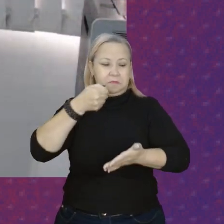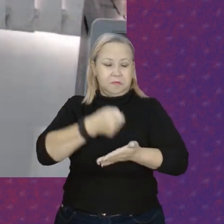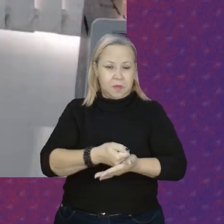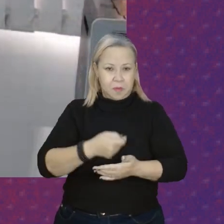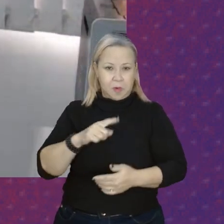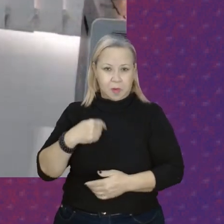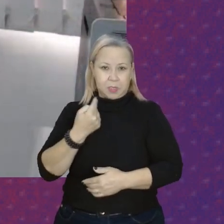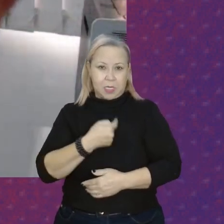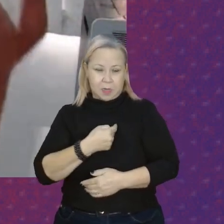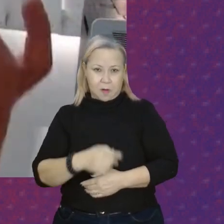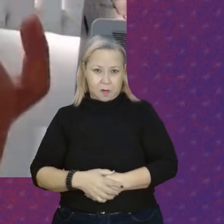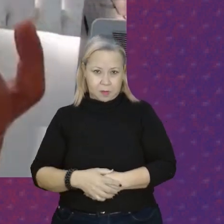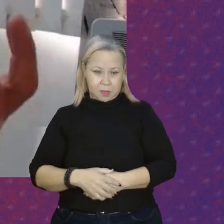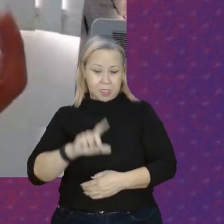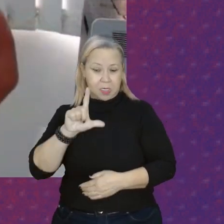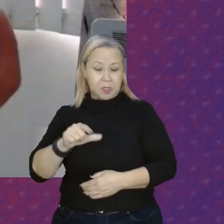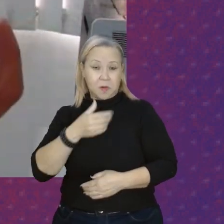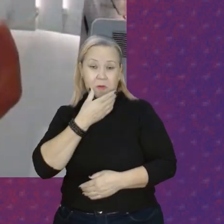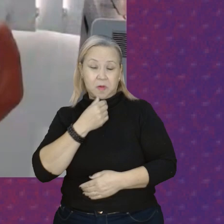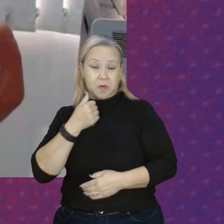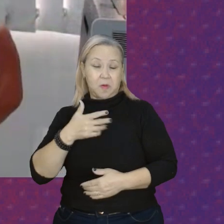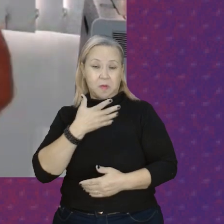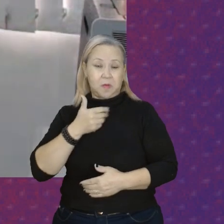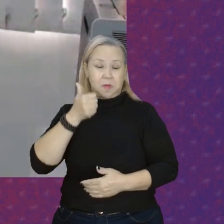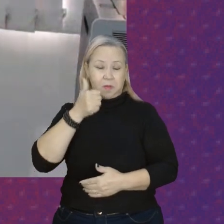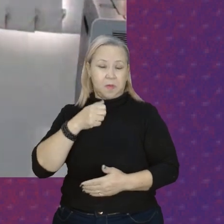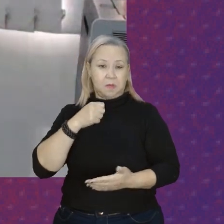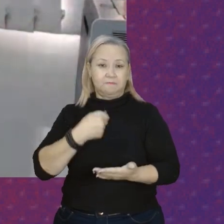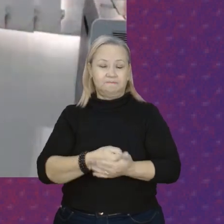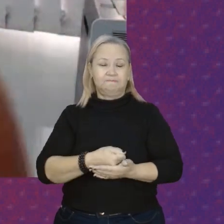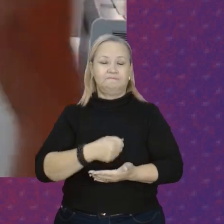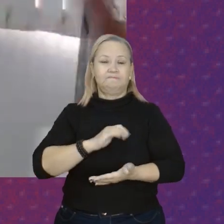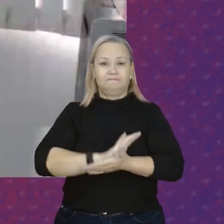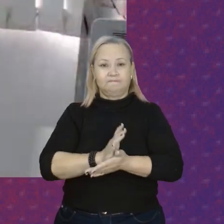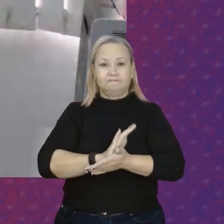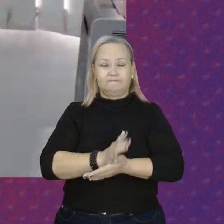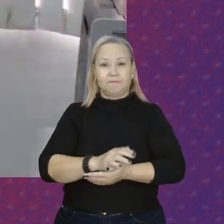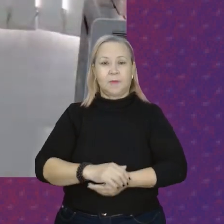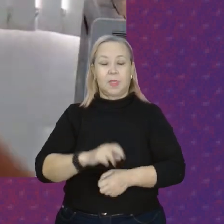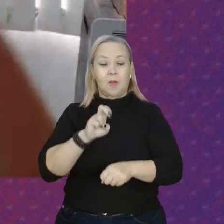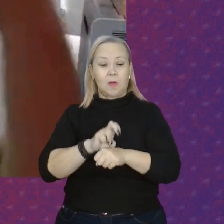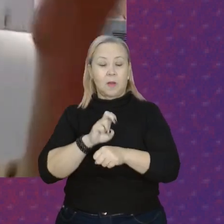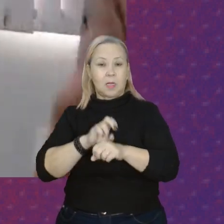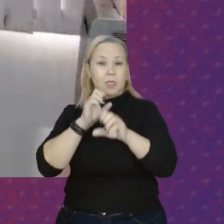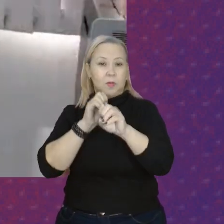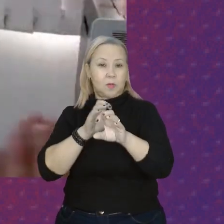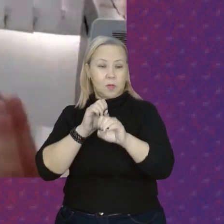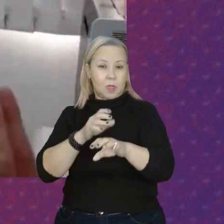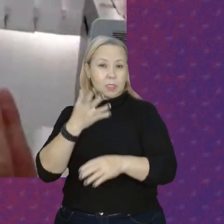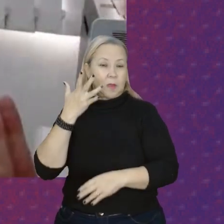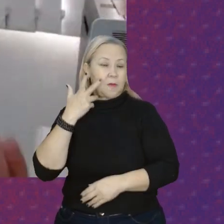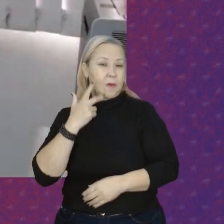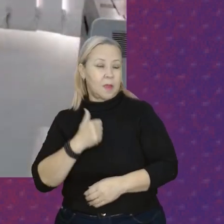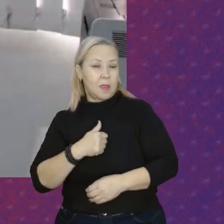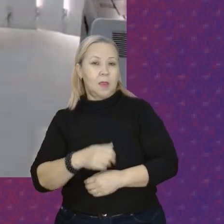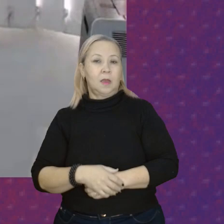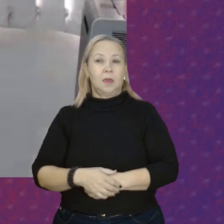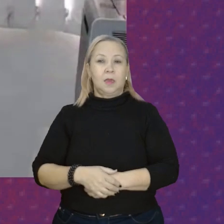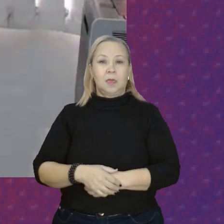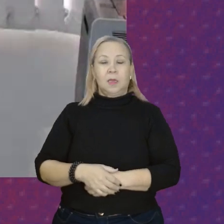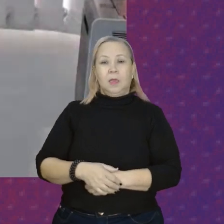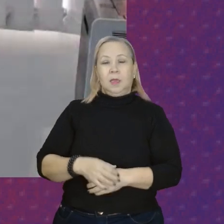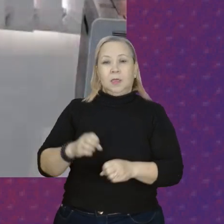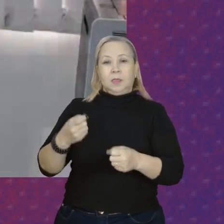uma maior valorização das creches, por exemplo, dos centros de educação infantil e dos centros de primeira